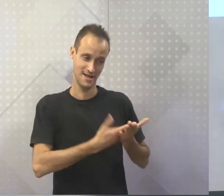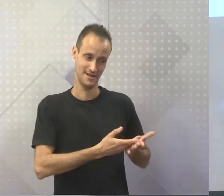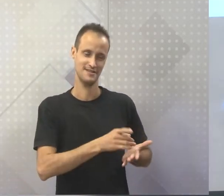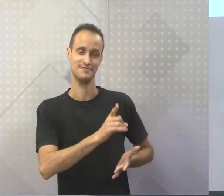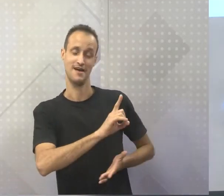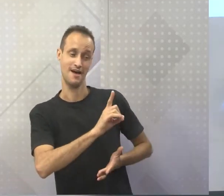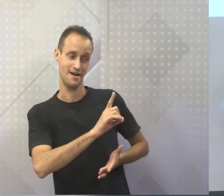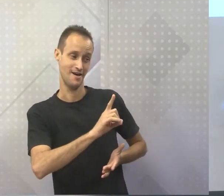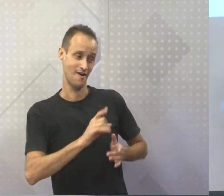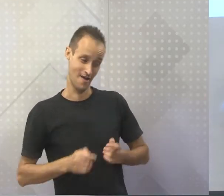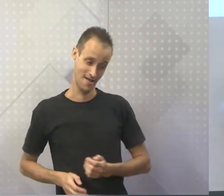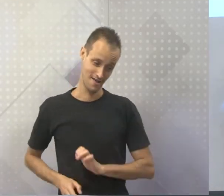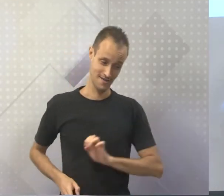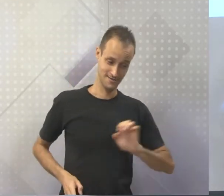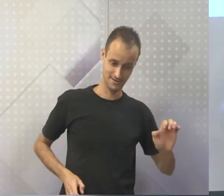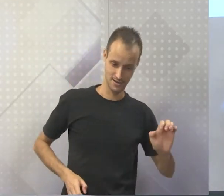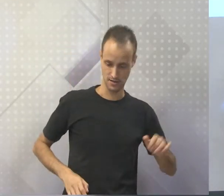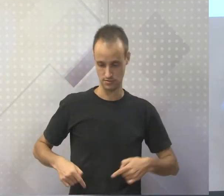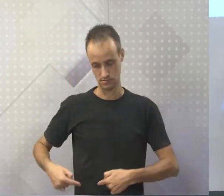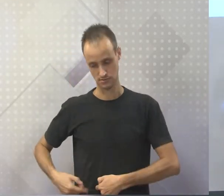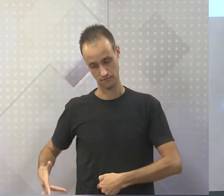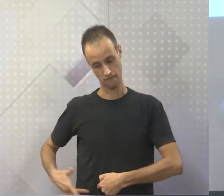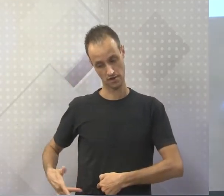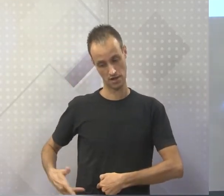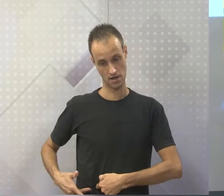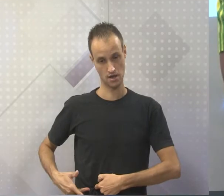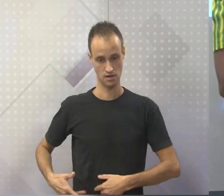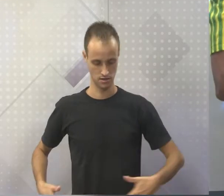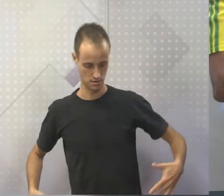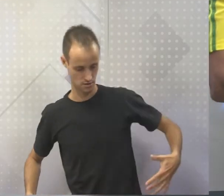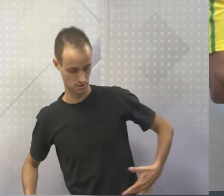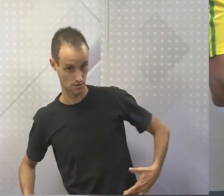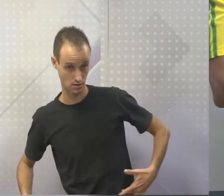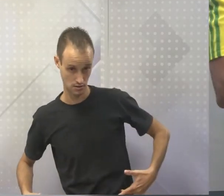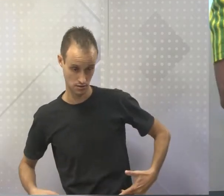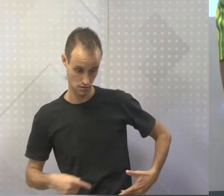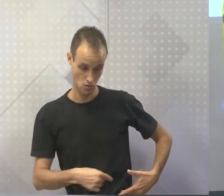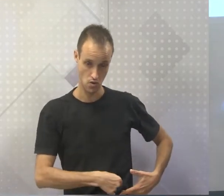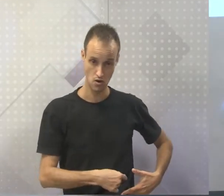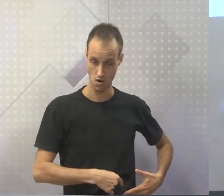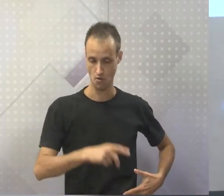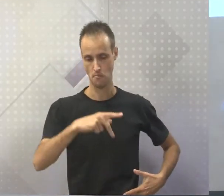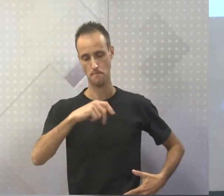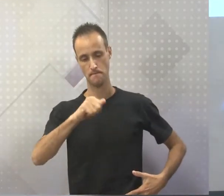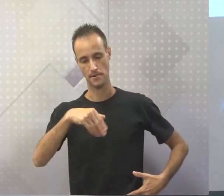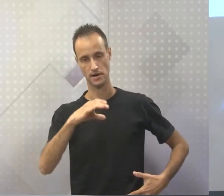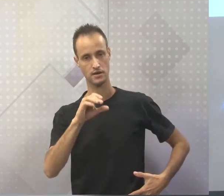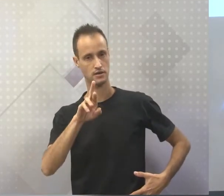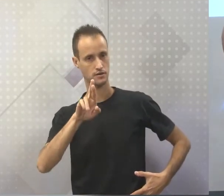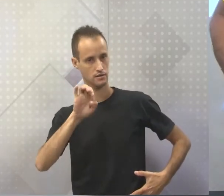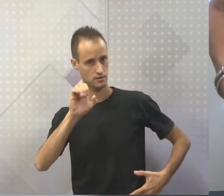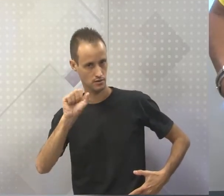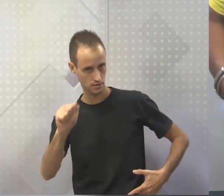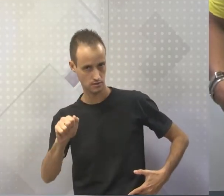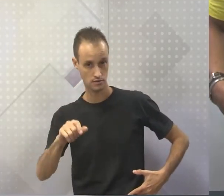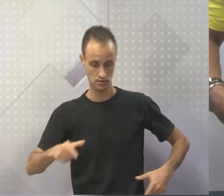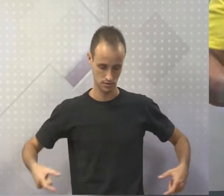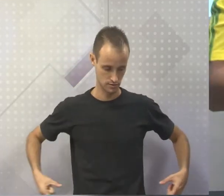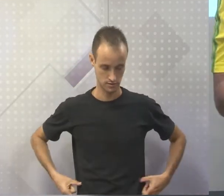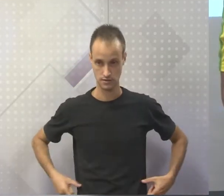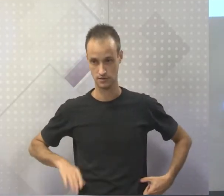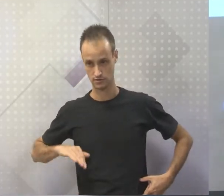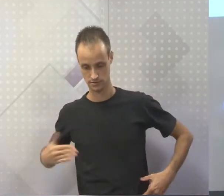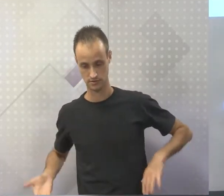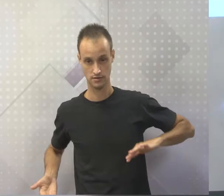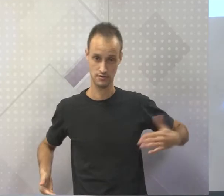Do lado direito você tem o fígado e a vesícula biliar. Do lado esquerdo você tem um pâncreas e tem um baço. O rim você tem no lado e do